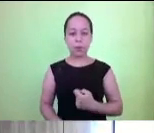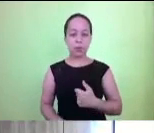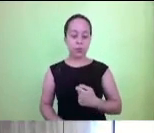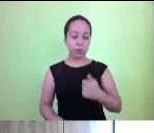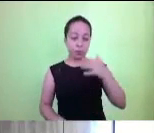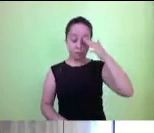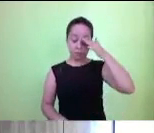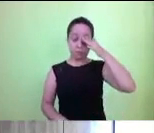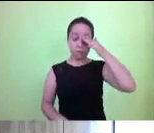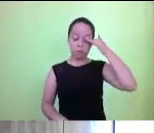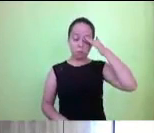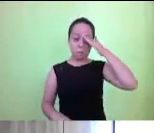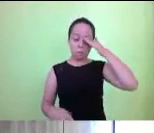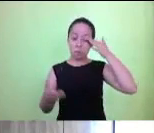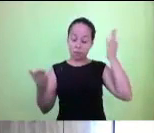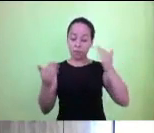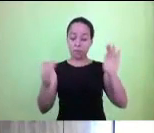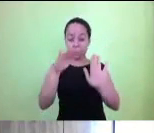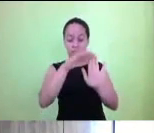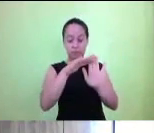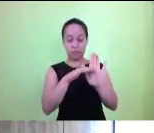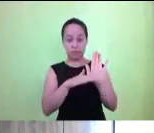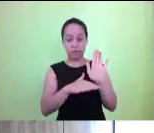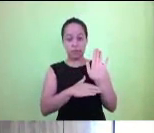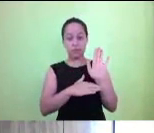Vamos gerar a lista.